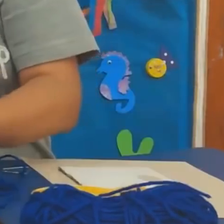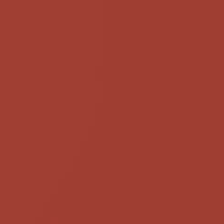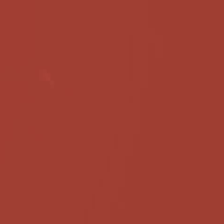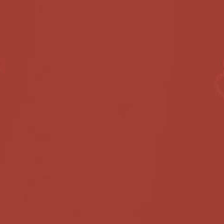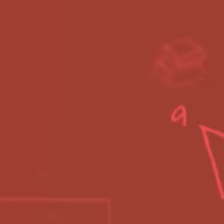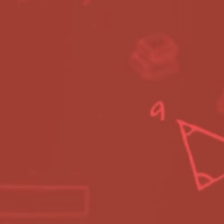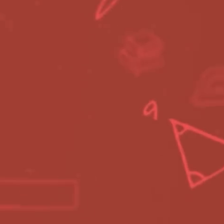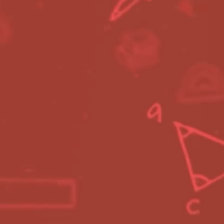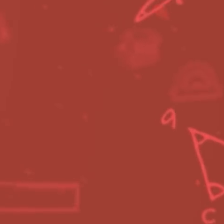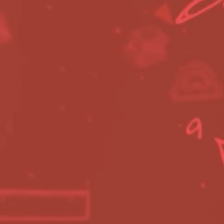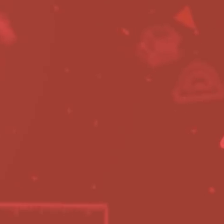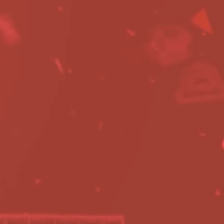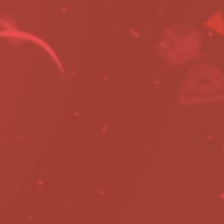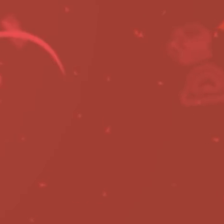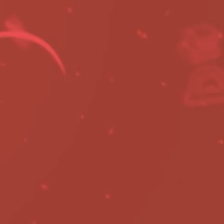Tchau!